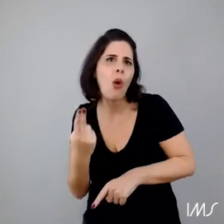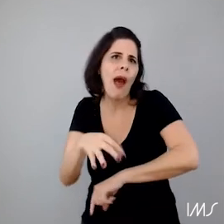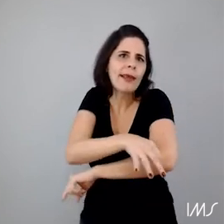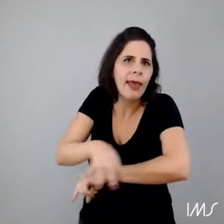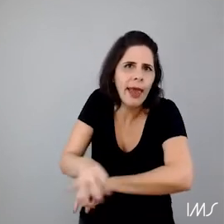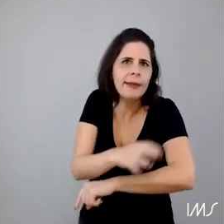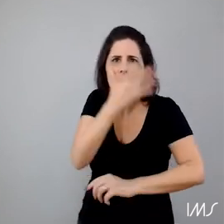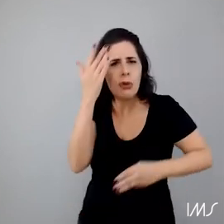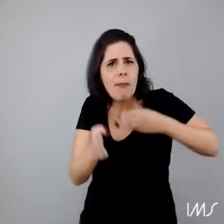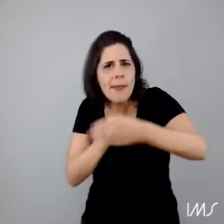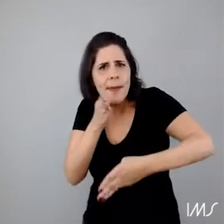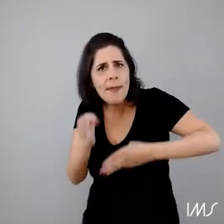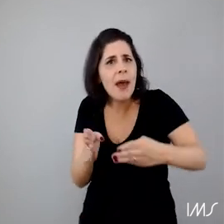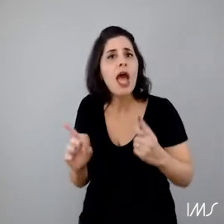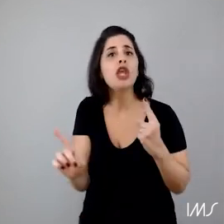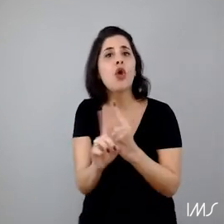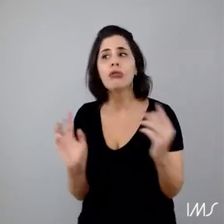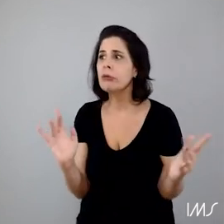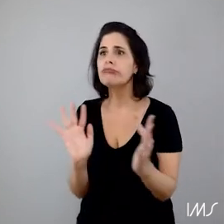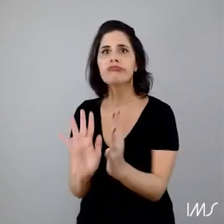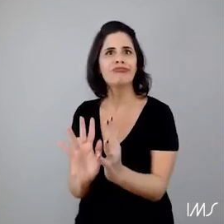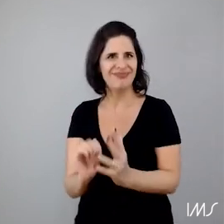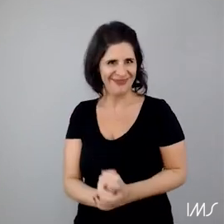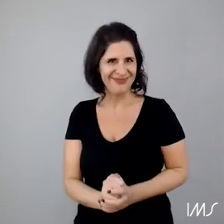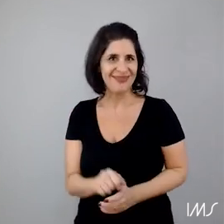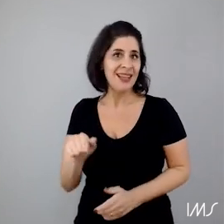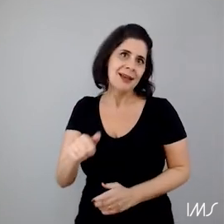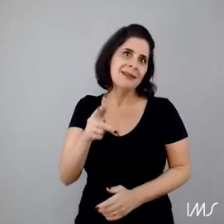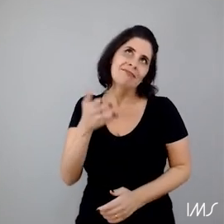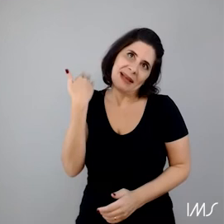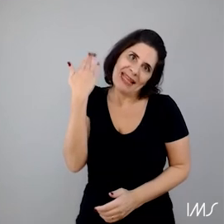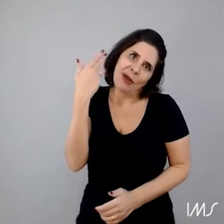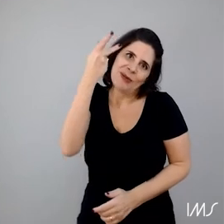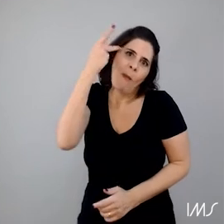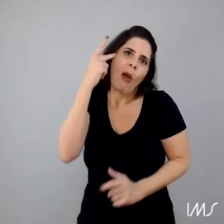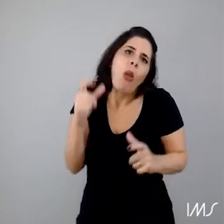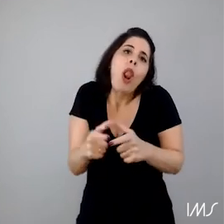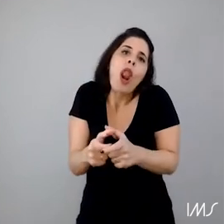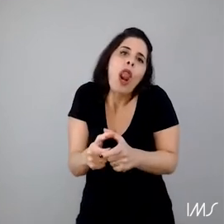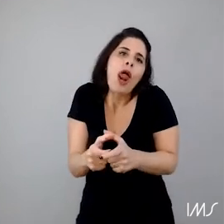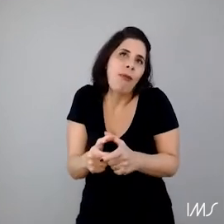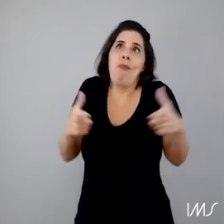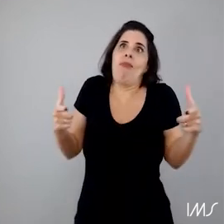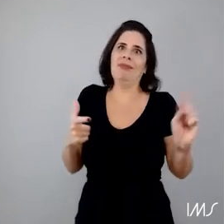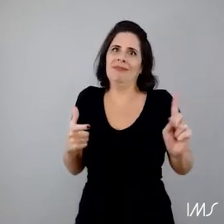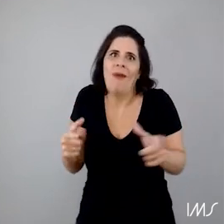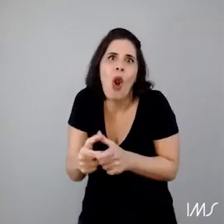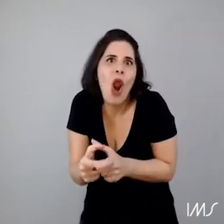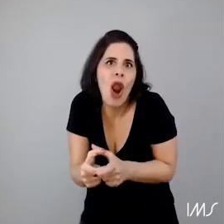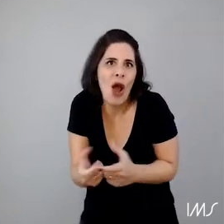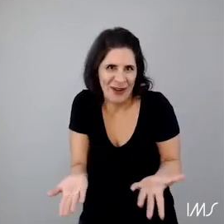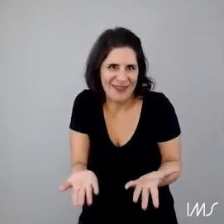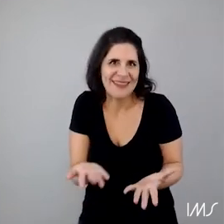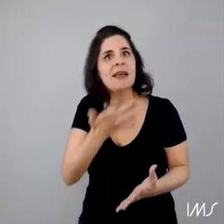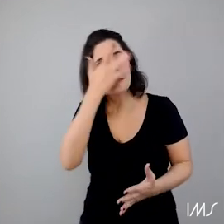pequena, né? Do ponto de vista intelectual também era... as pessoas se encontravam, felizmente se encontravam, se conheciam,